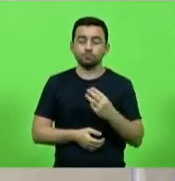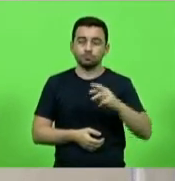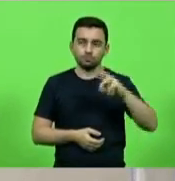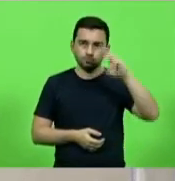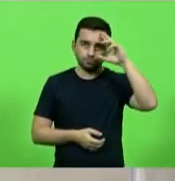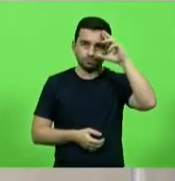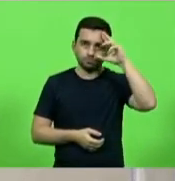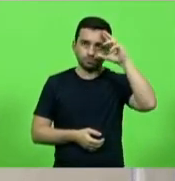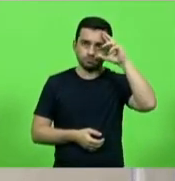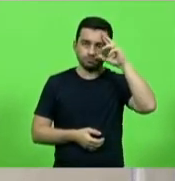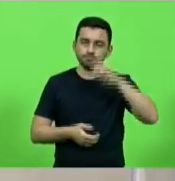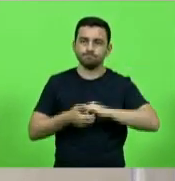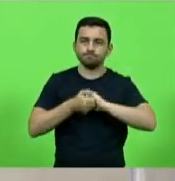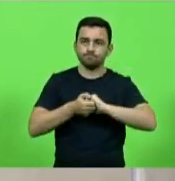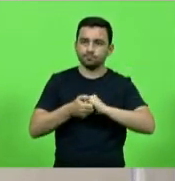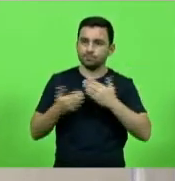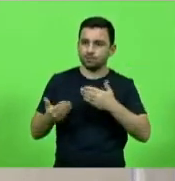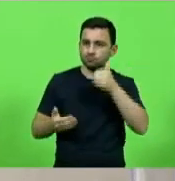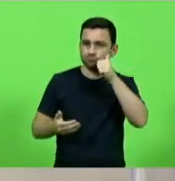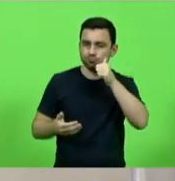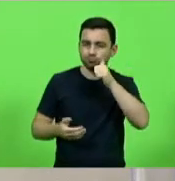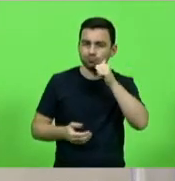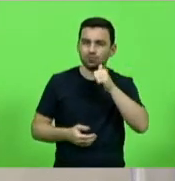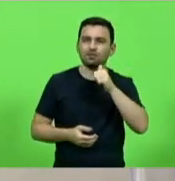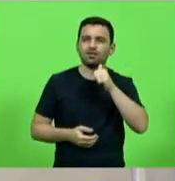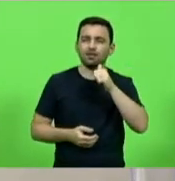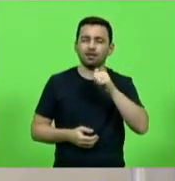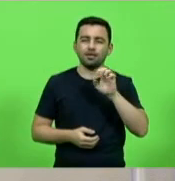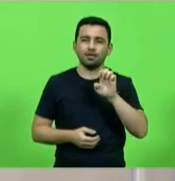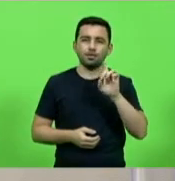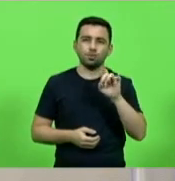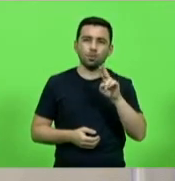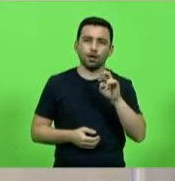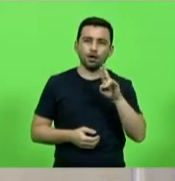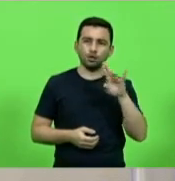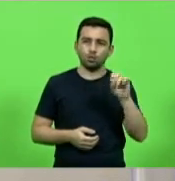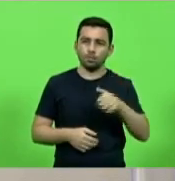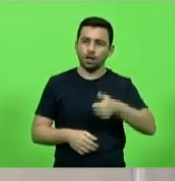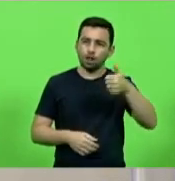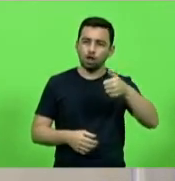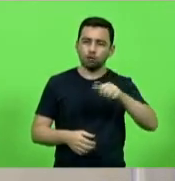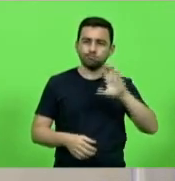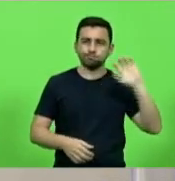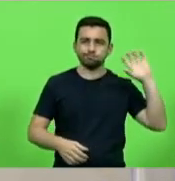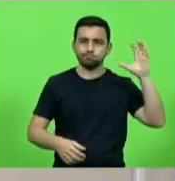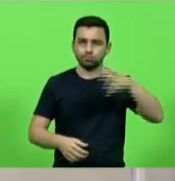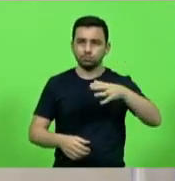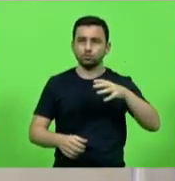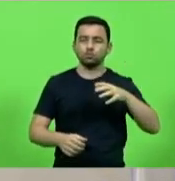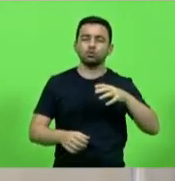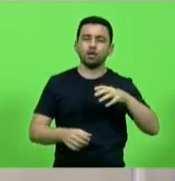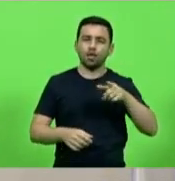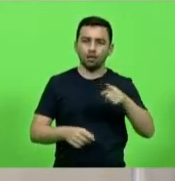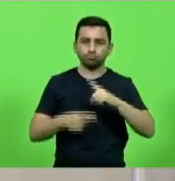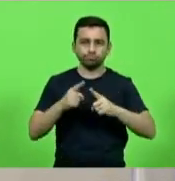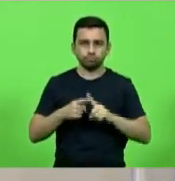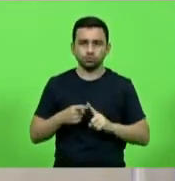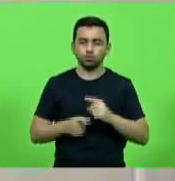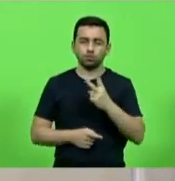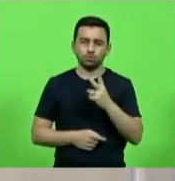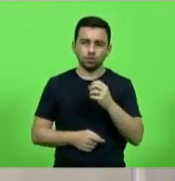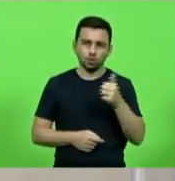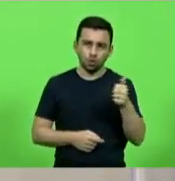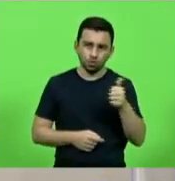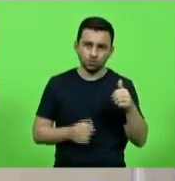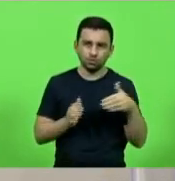cumprimentando a atleta Eduarda Morim, pelo título de melhor jogadora de handball da década de 2011-2020, em eleição